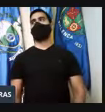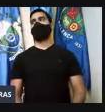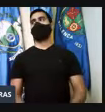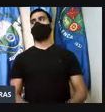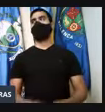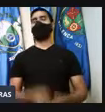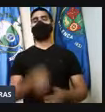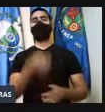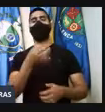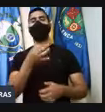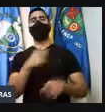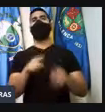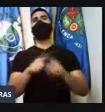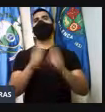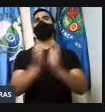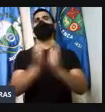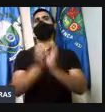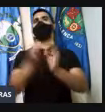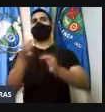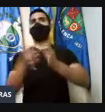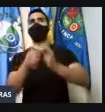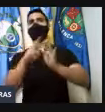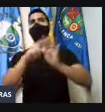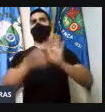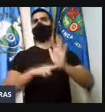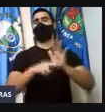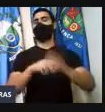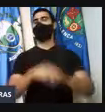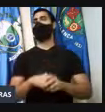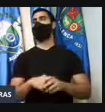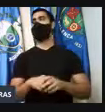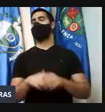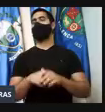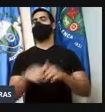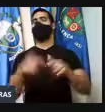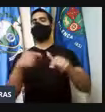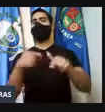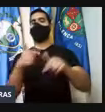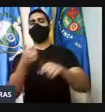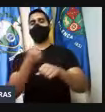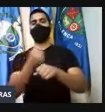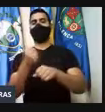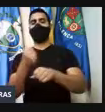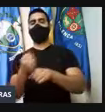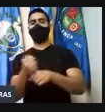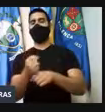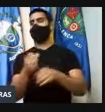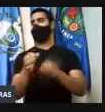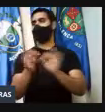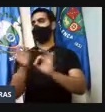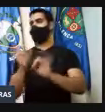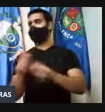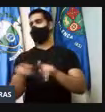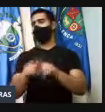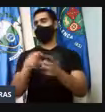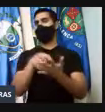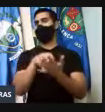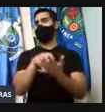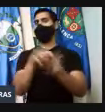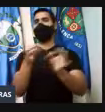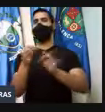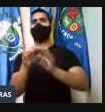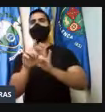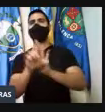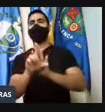Parecer em conjunto da Comissão de Constituição, Justiça e Redação e da Comissão de Serviço Público, Obra, Urbanismo, Infraestrutura, Transporte e Projeto de Lei